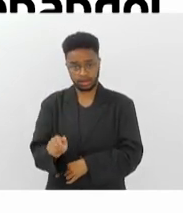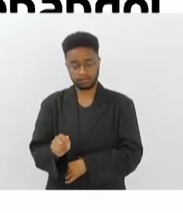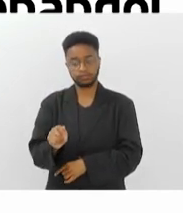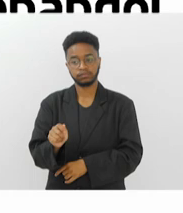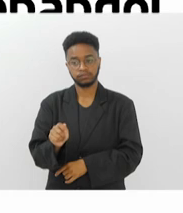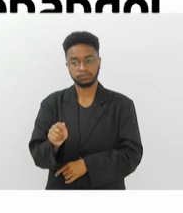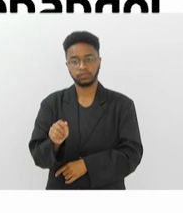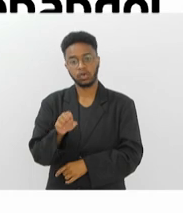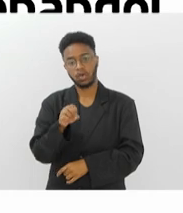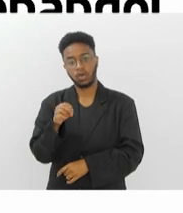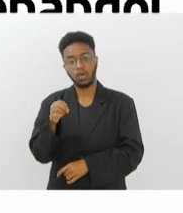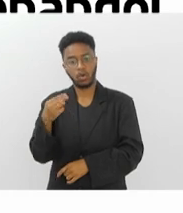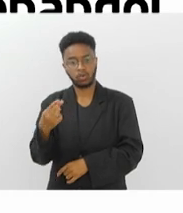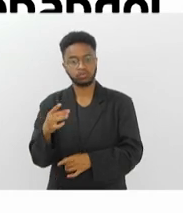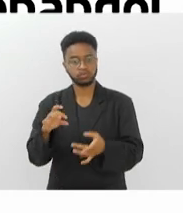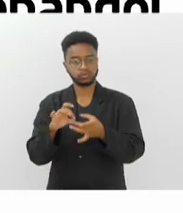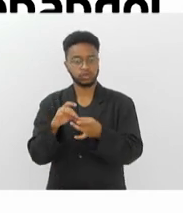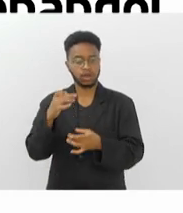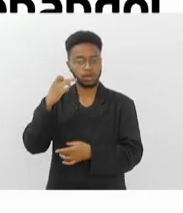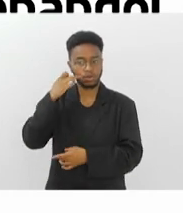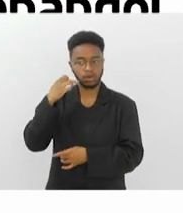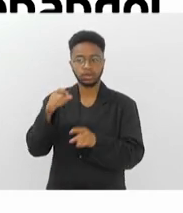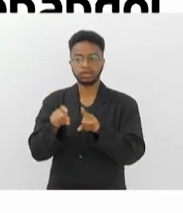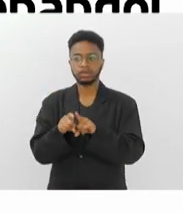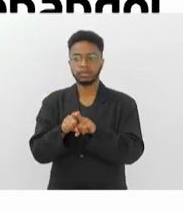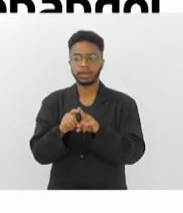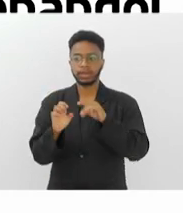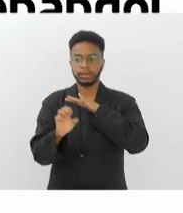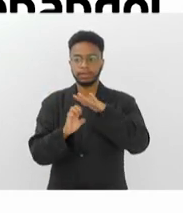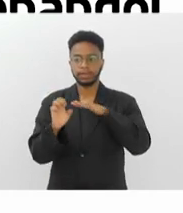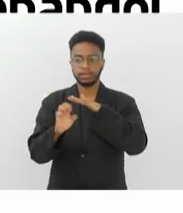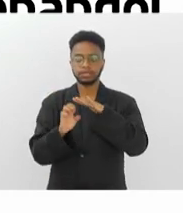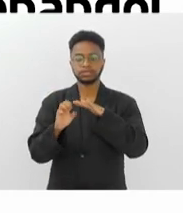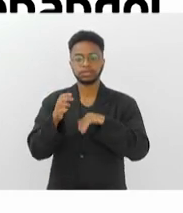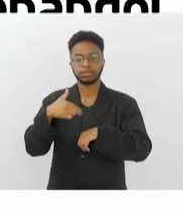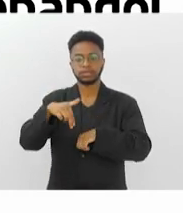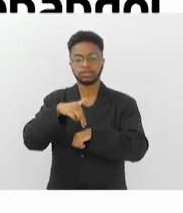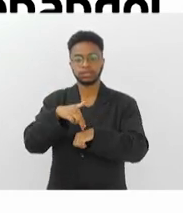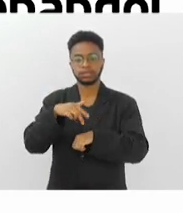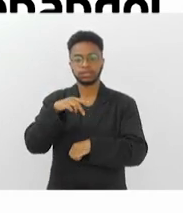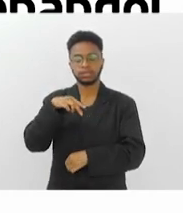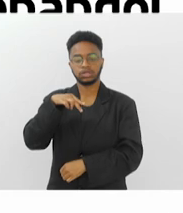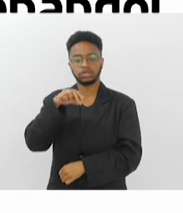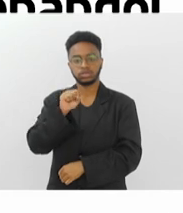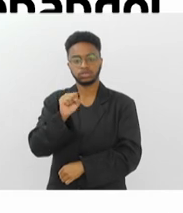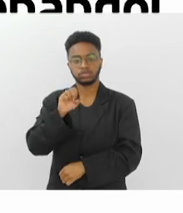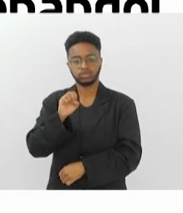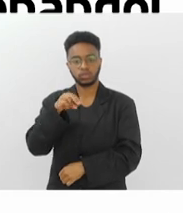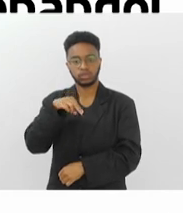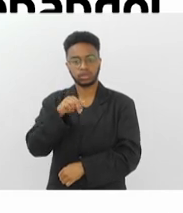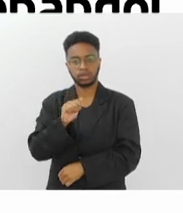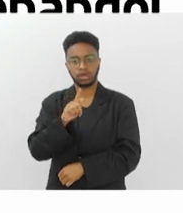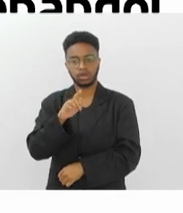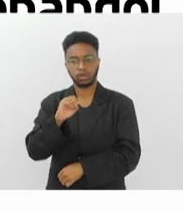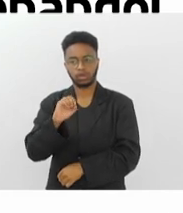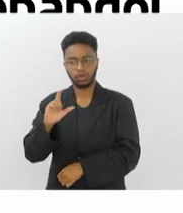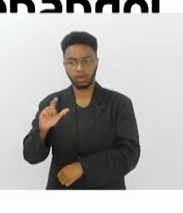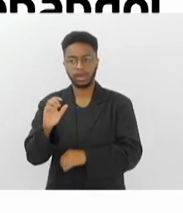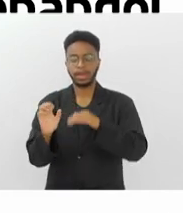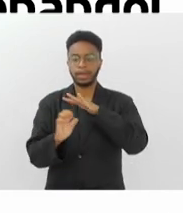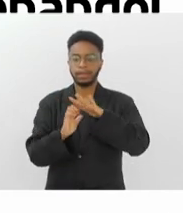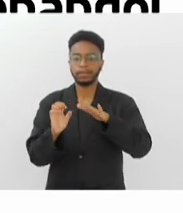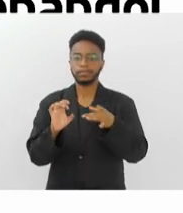nosso continente e em Angola. E também a nossa empresa nacional, que é a Sonangol. É uma empresa